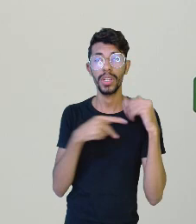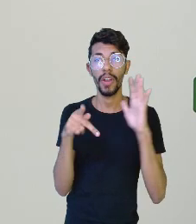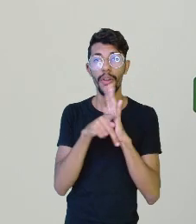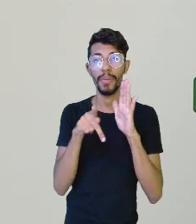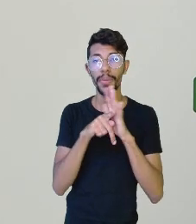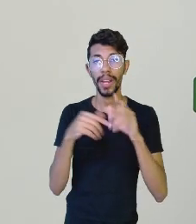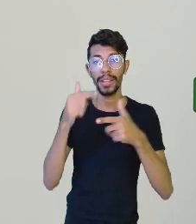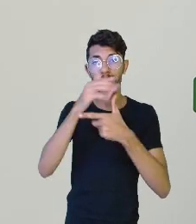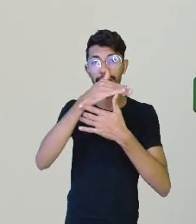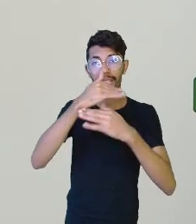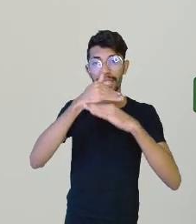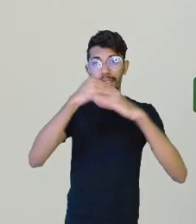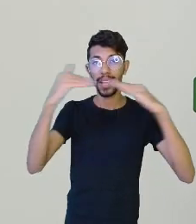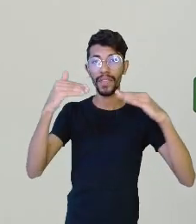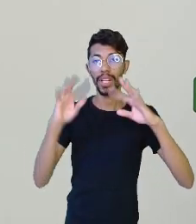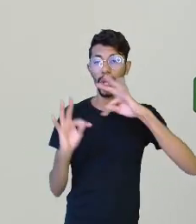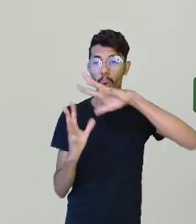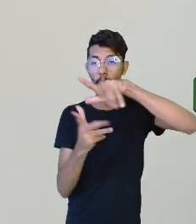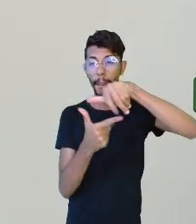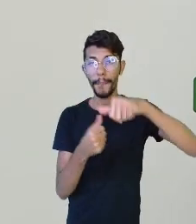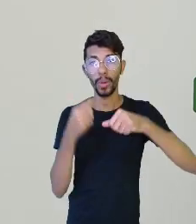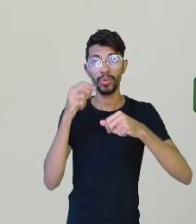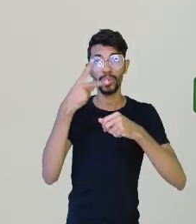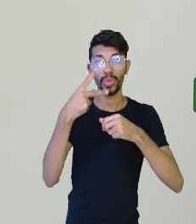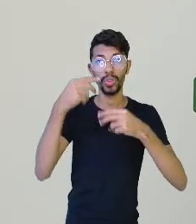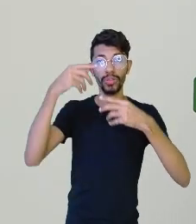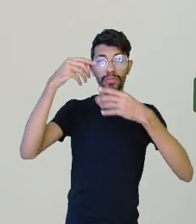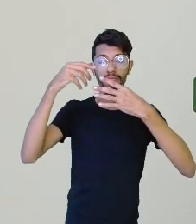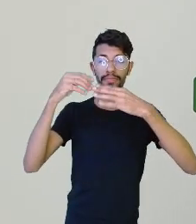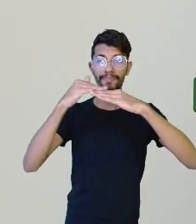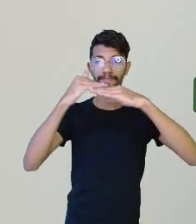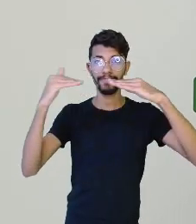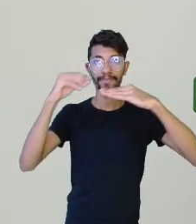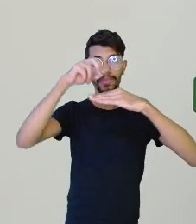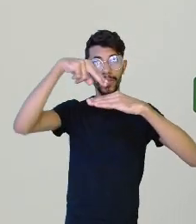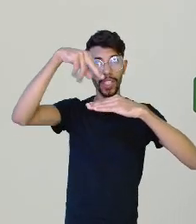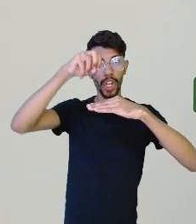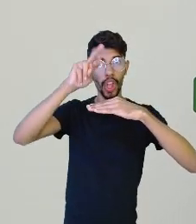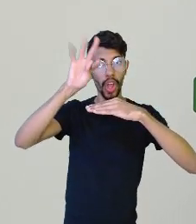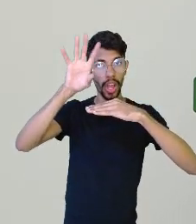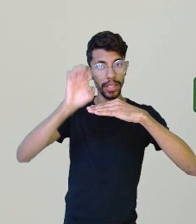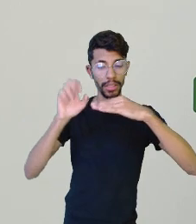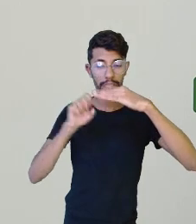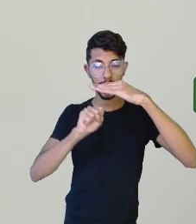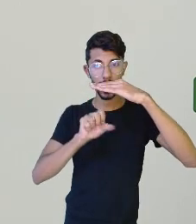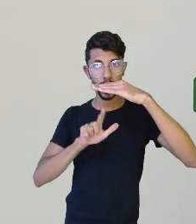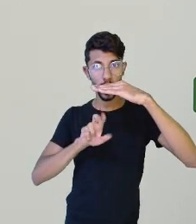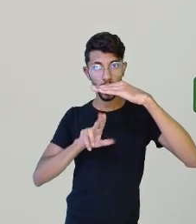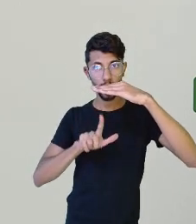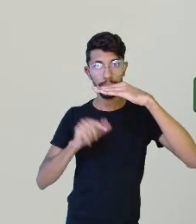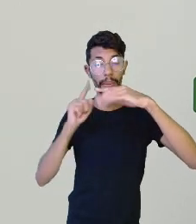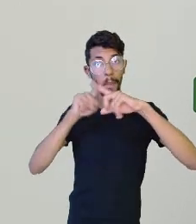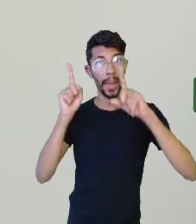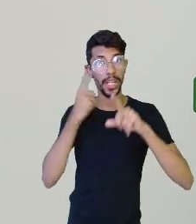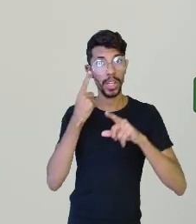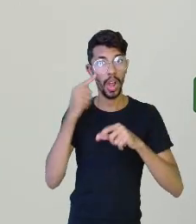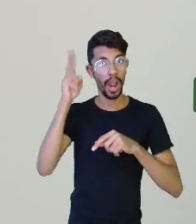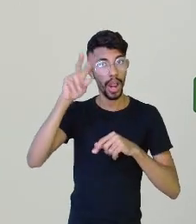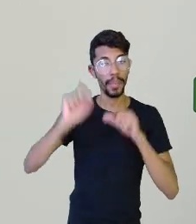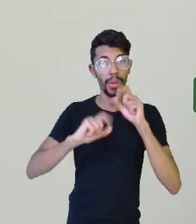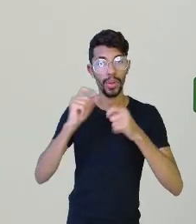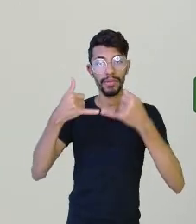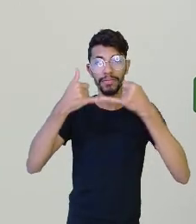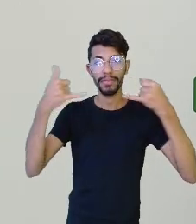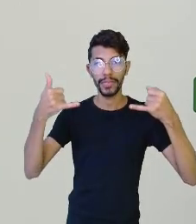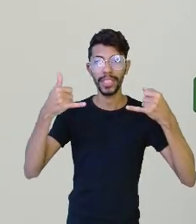globo terrestre em 2 hemisférios. Agora, lembrando, tá? Essa linha, tá dizendo, é imaginária. Ela é colocada para facilitar